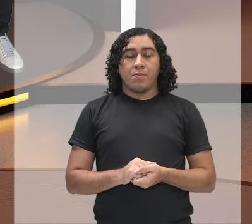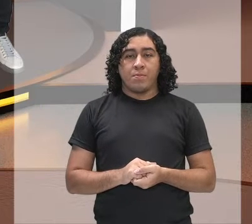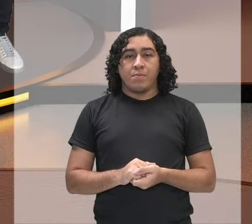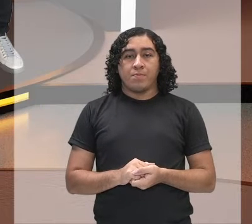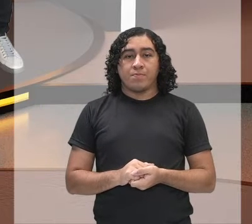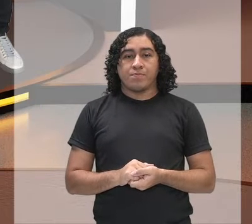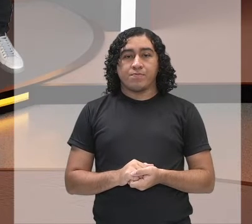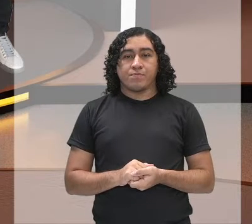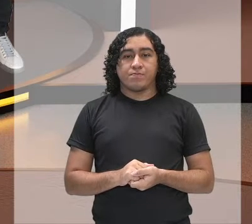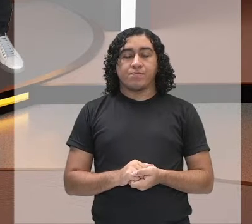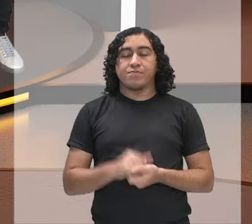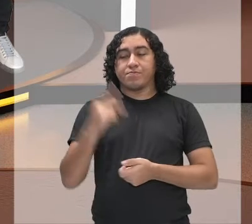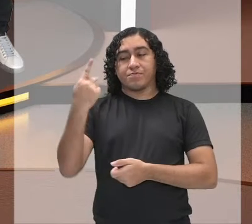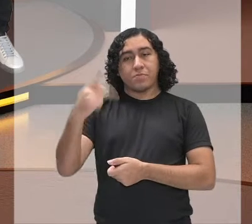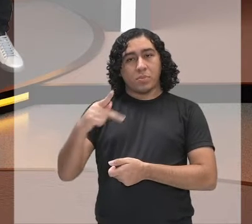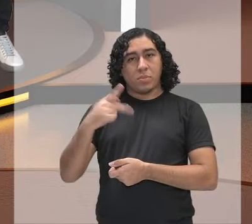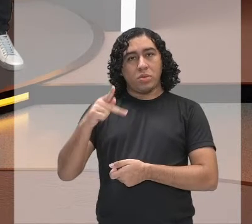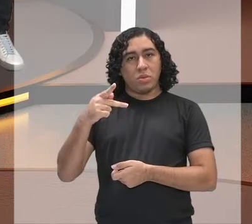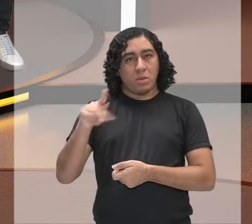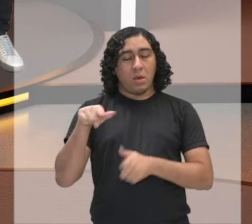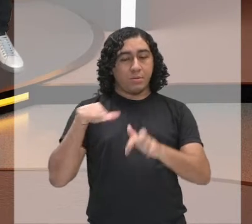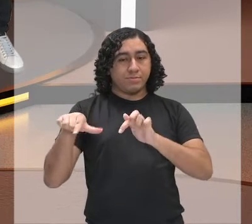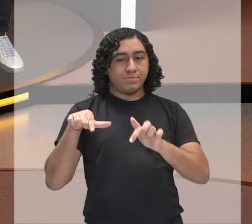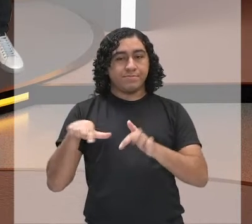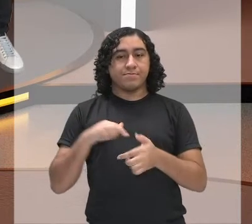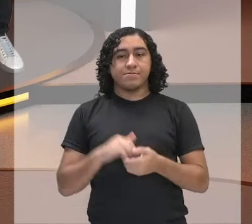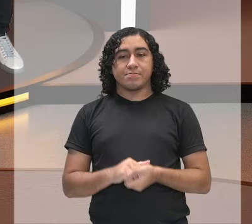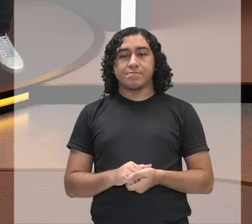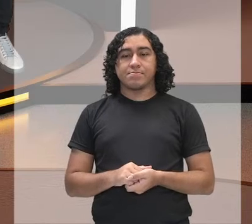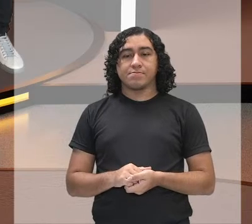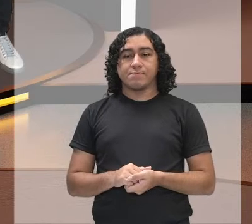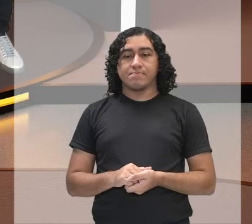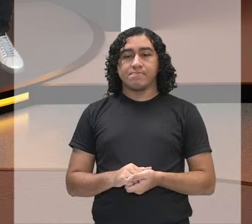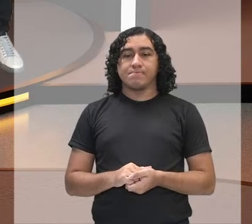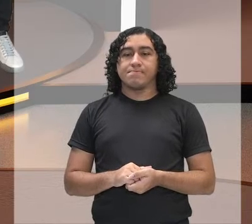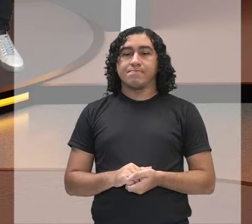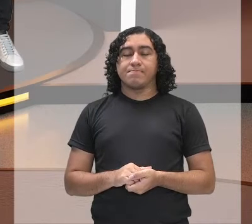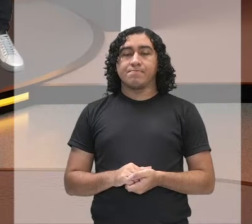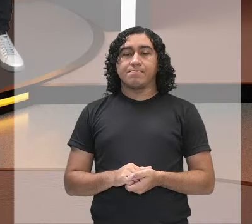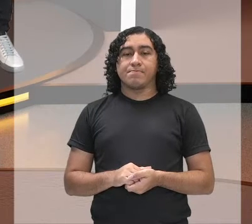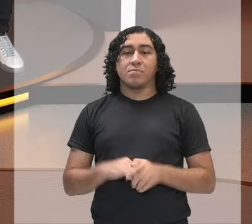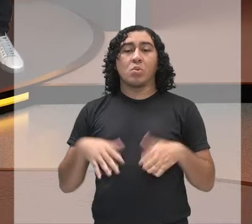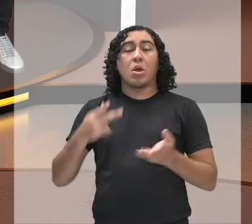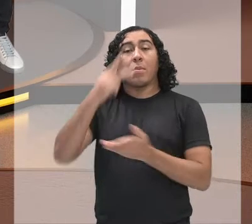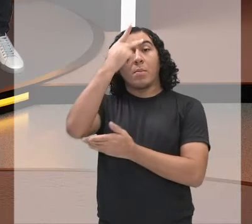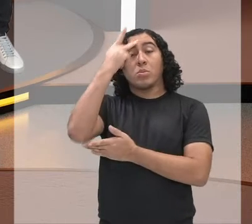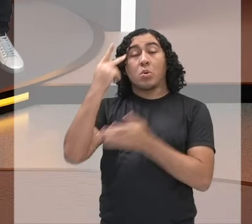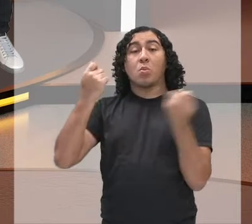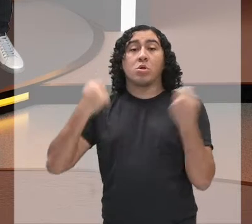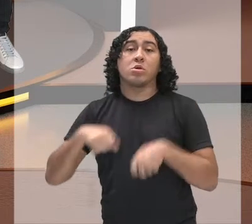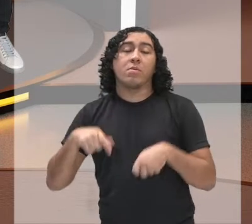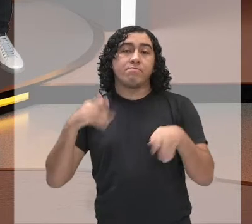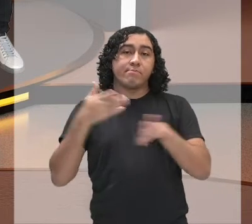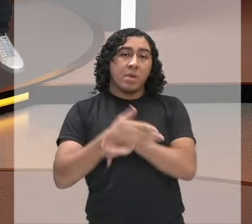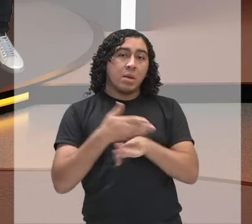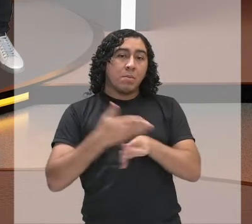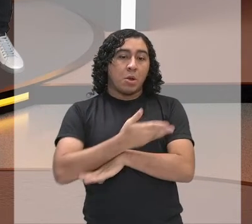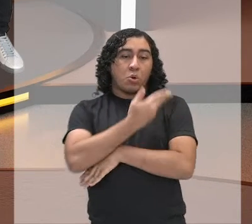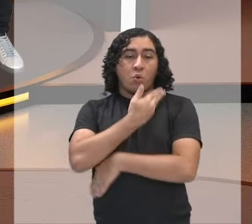os seus negócios, não é isso? Então, quem que poderia participar, por exemplo, na administração pública? Quem poderia